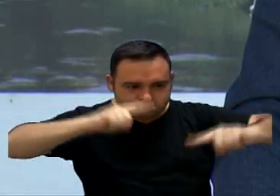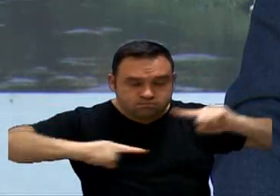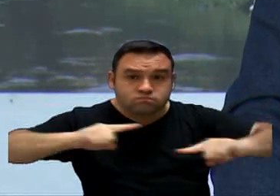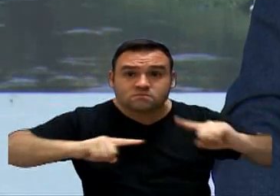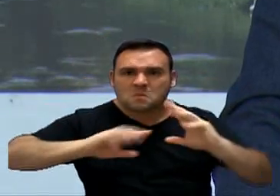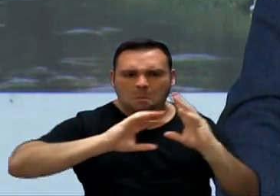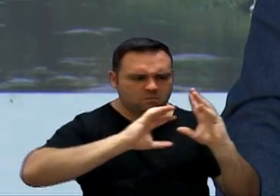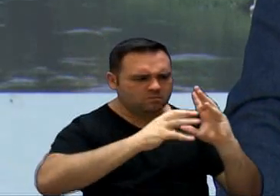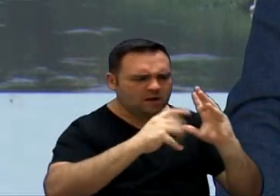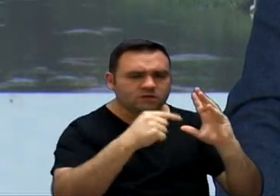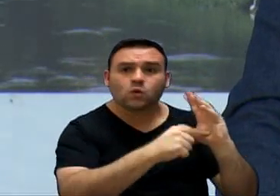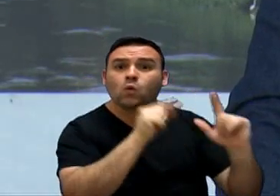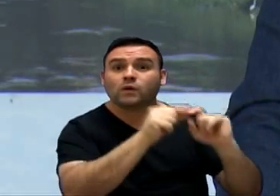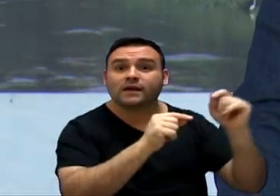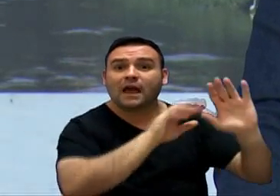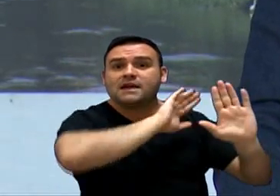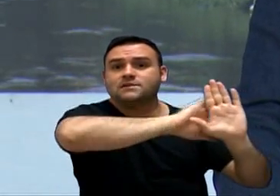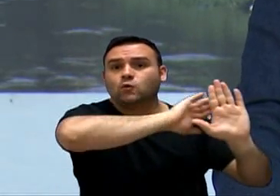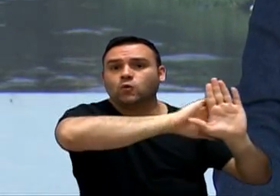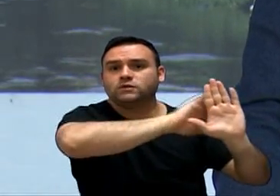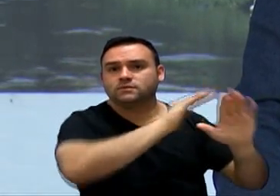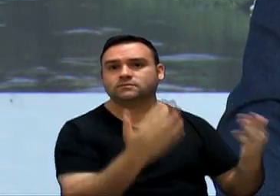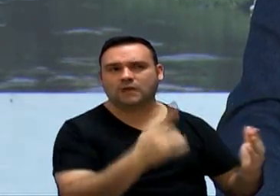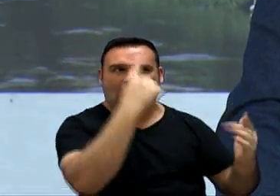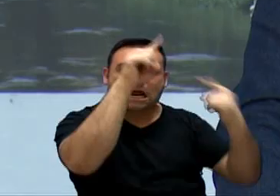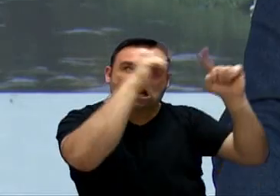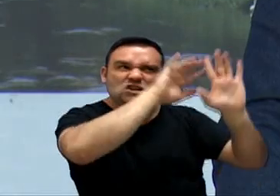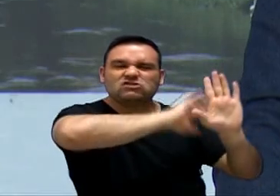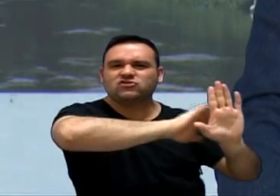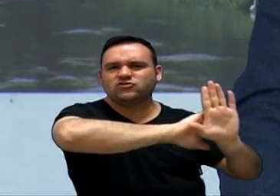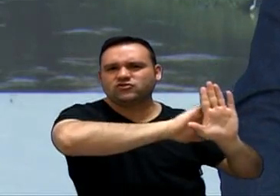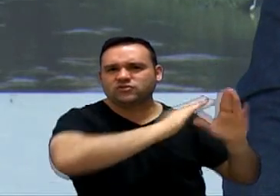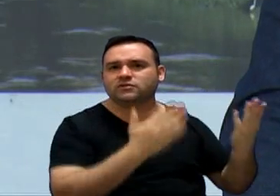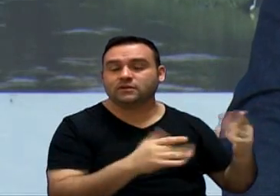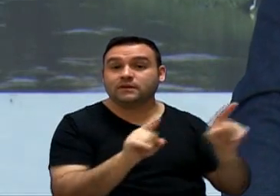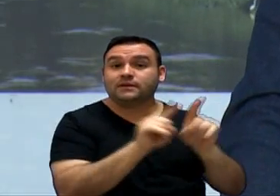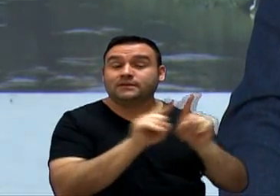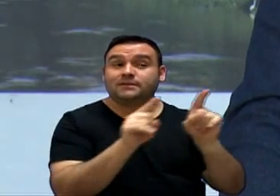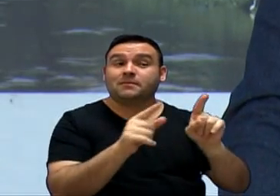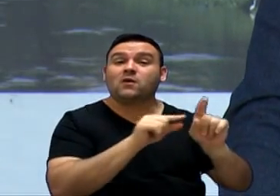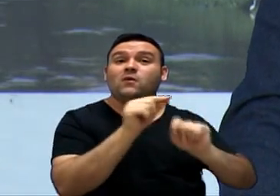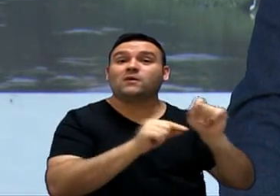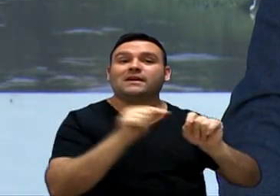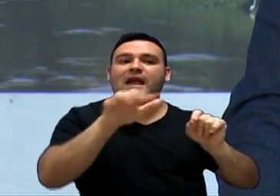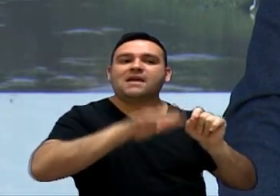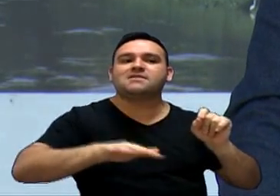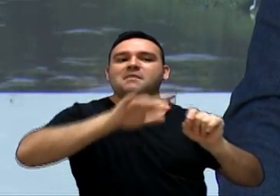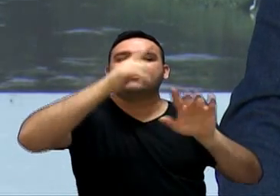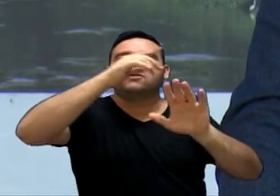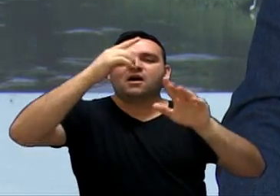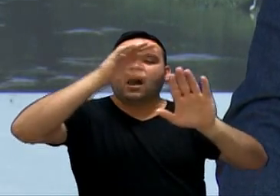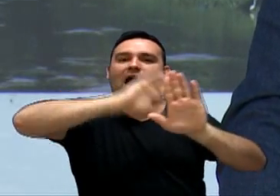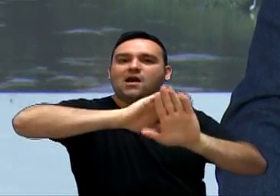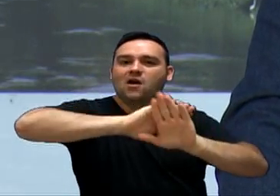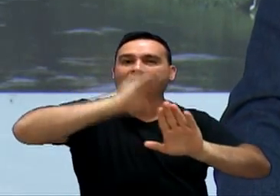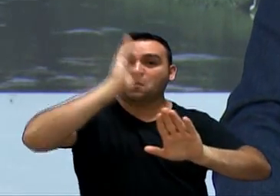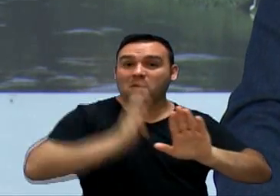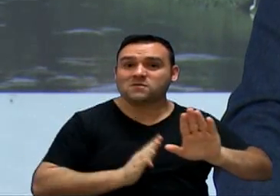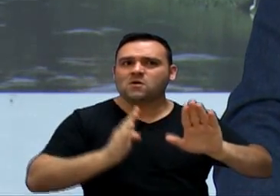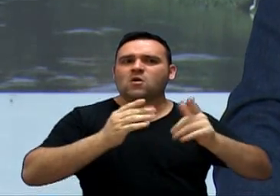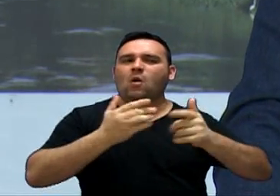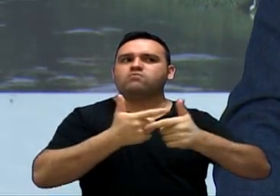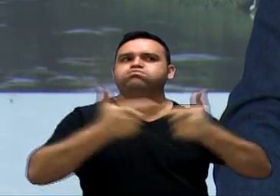Partido político é movido por ideologia. O acampamento de espaço ideológico na nossa nação é